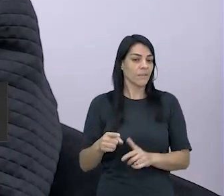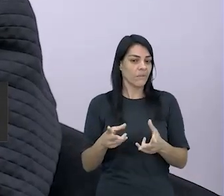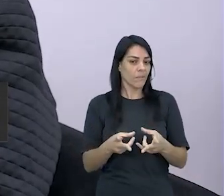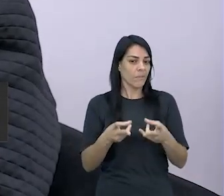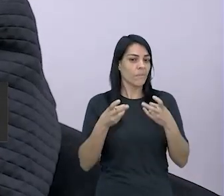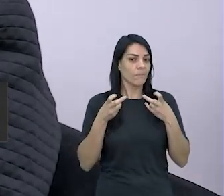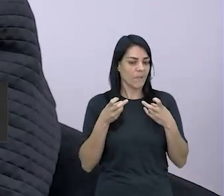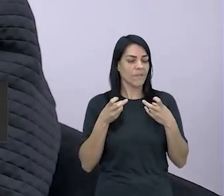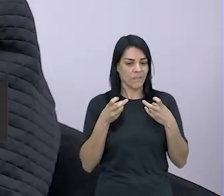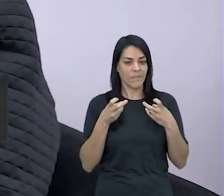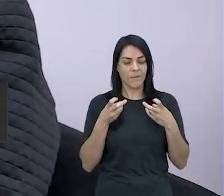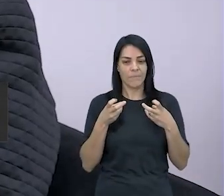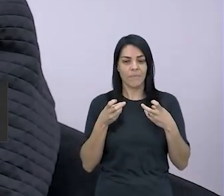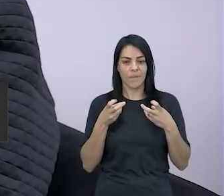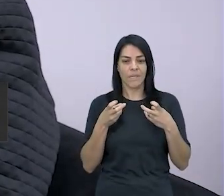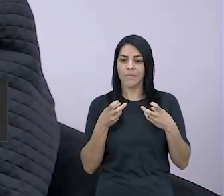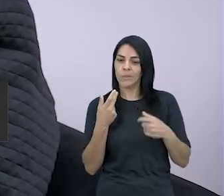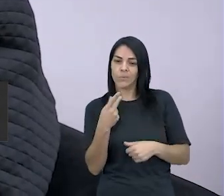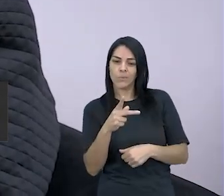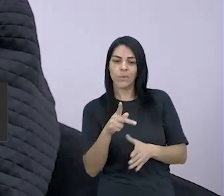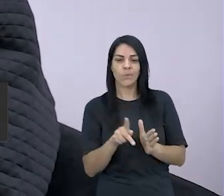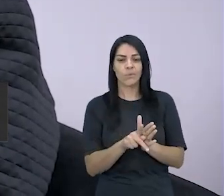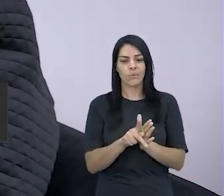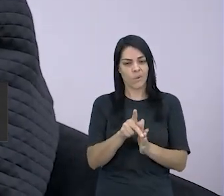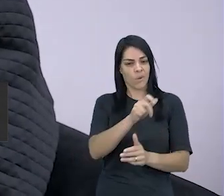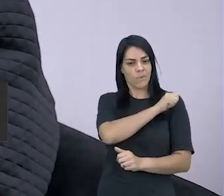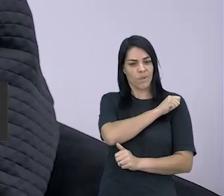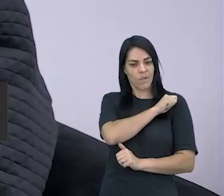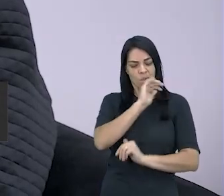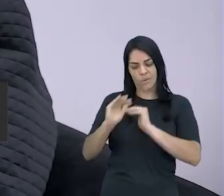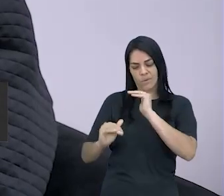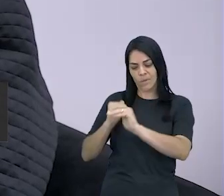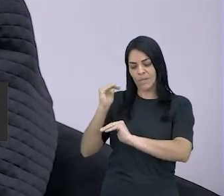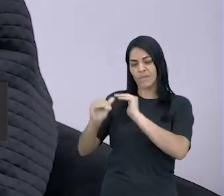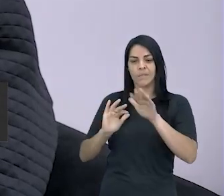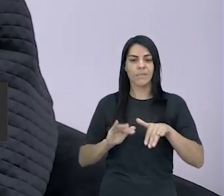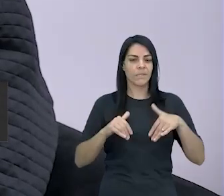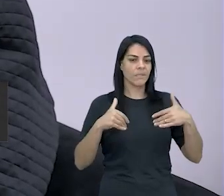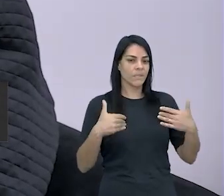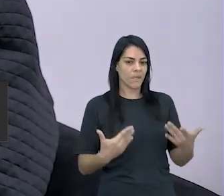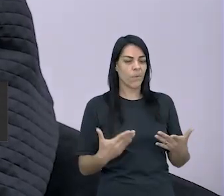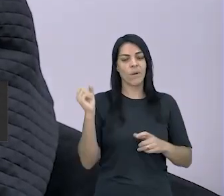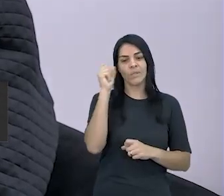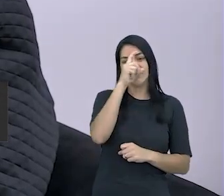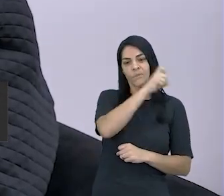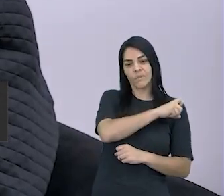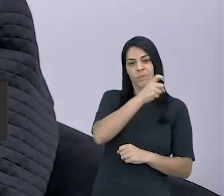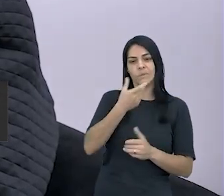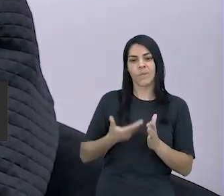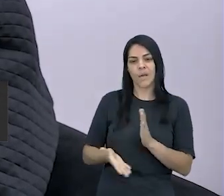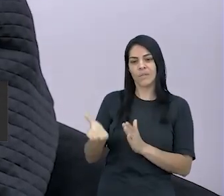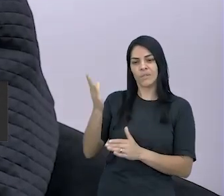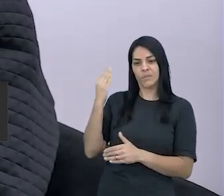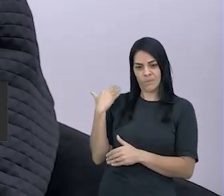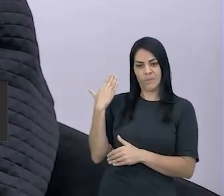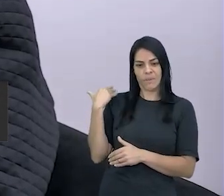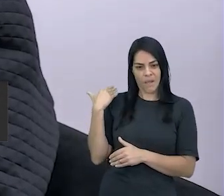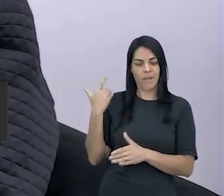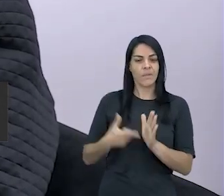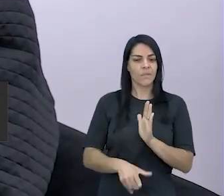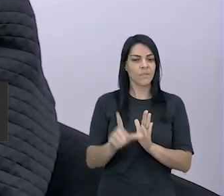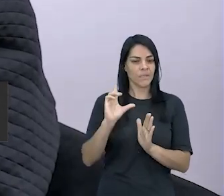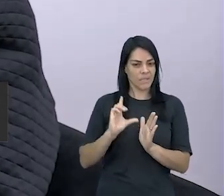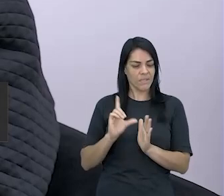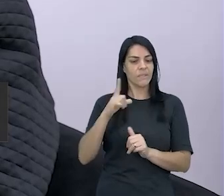o quanto que seus alunos vão evoluir. Então, aquela dificuldade no começo, aquele um pouco mais de